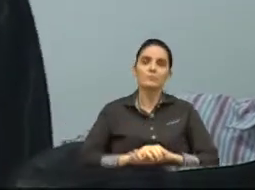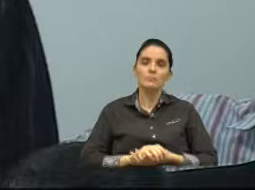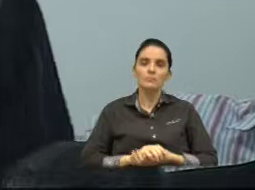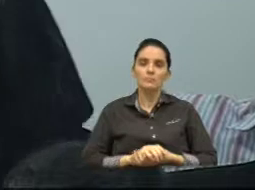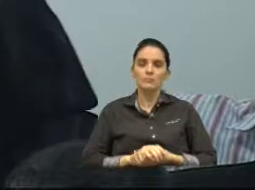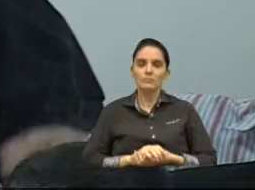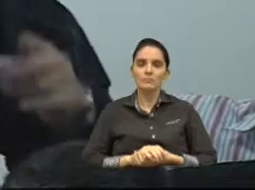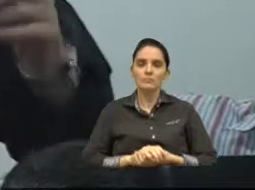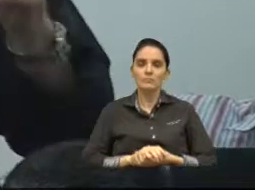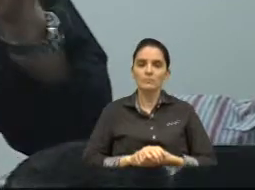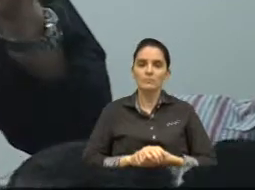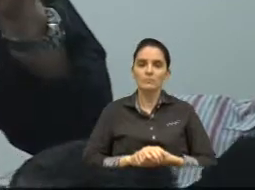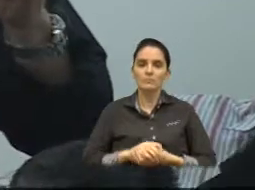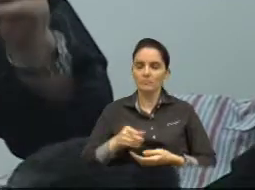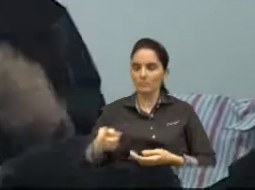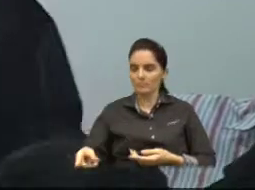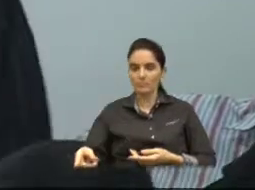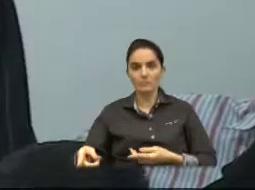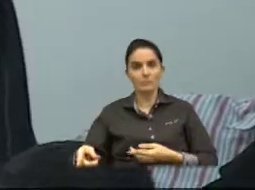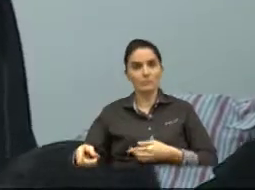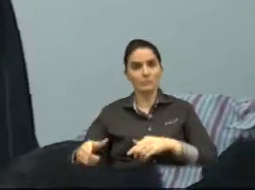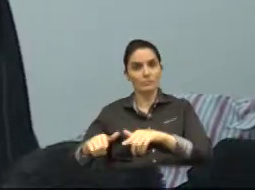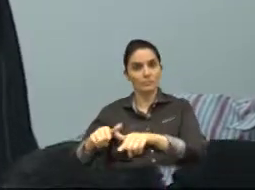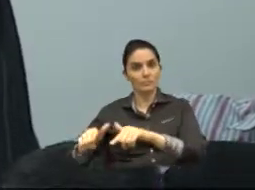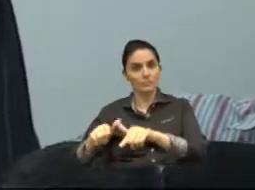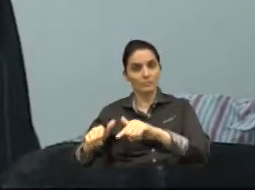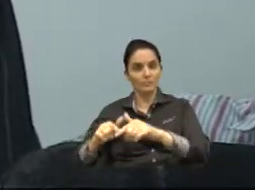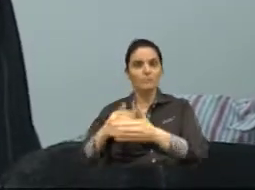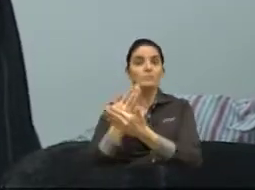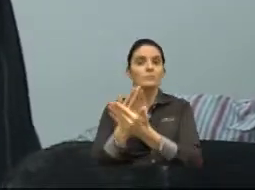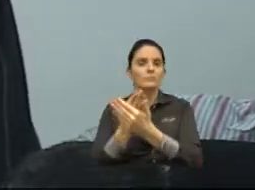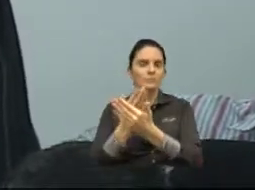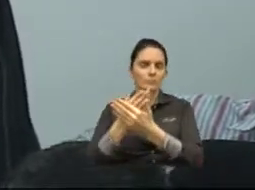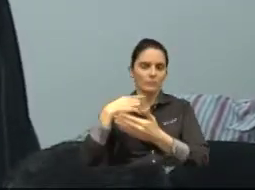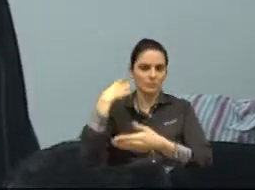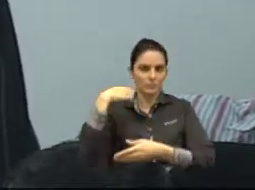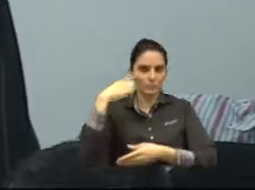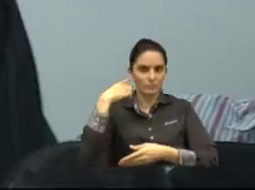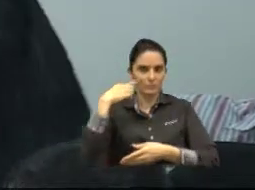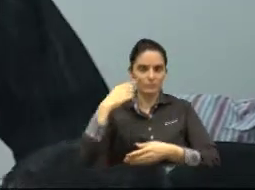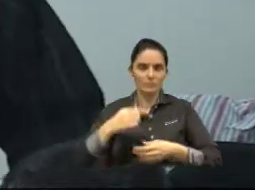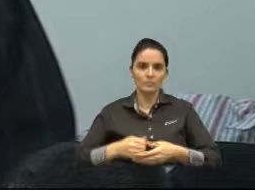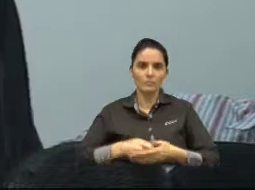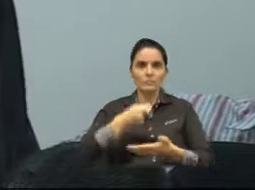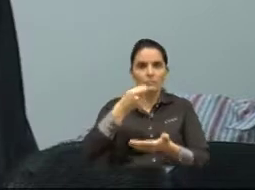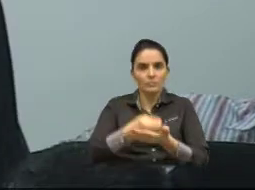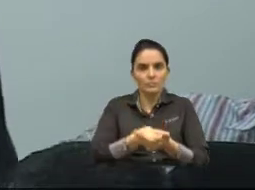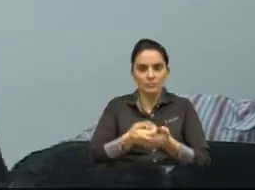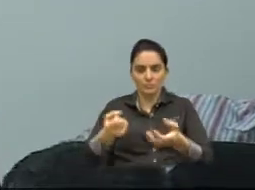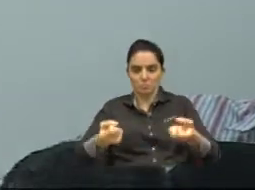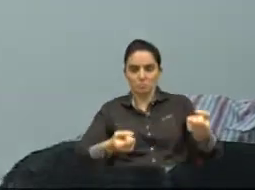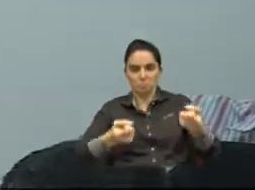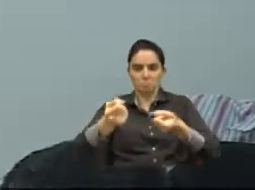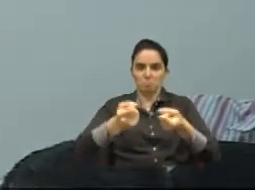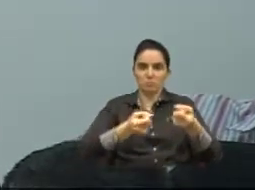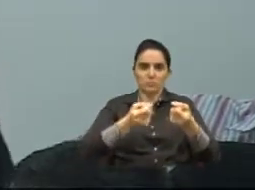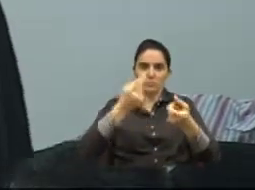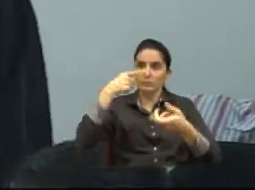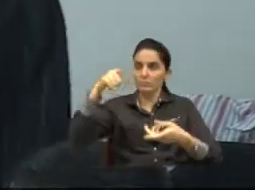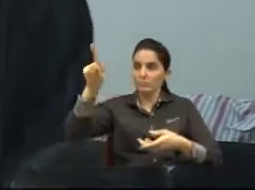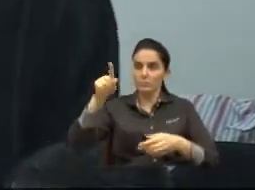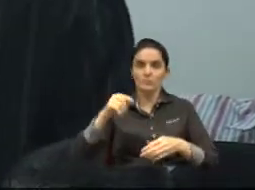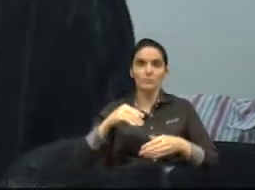fazia direito lá em Piracicaba, comprar um Dodge Dart, um um carrão para estudar. A senhora lembra disso, Ana